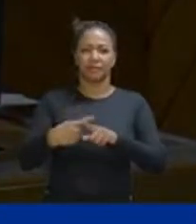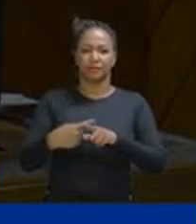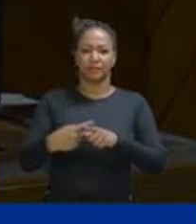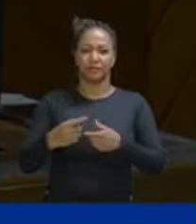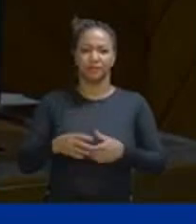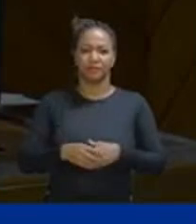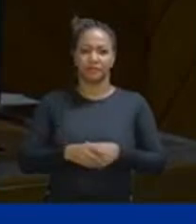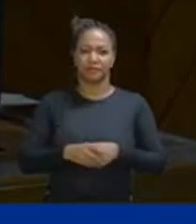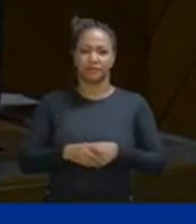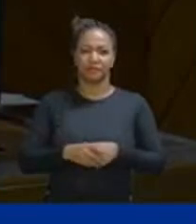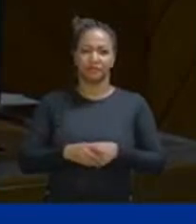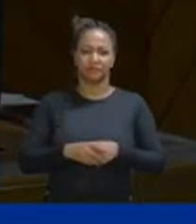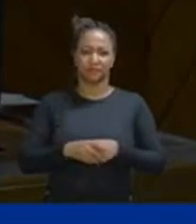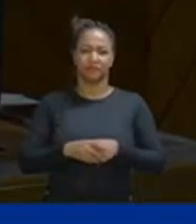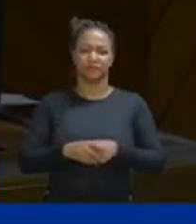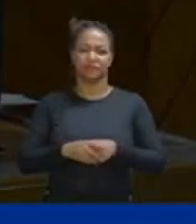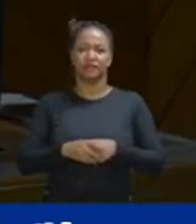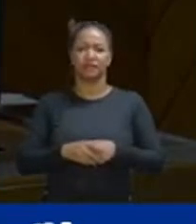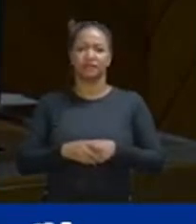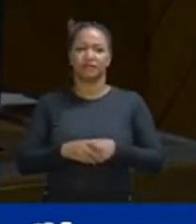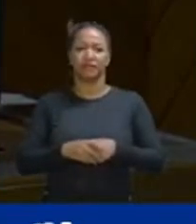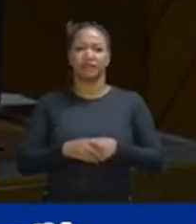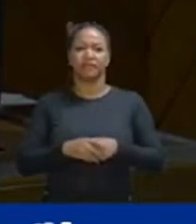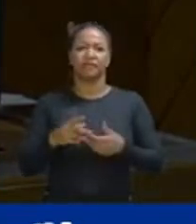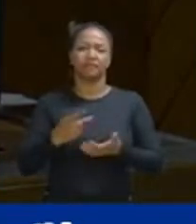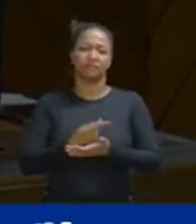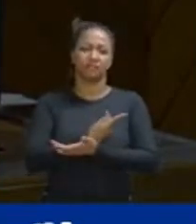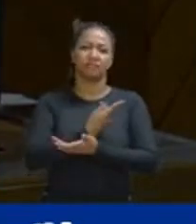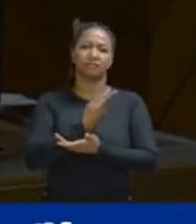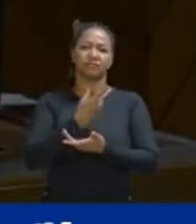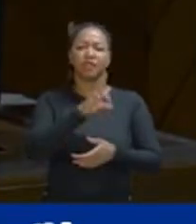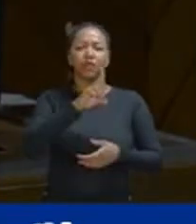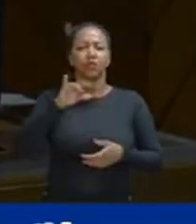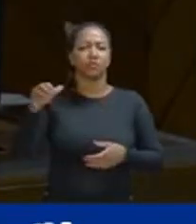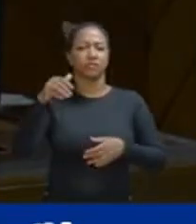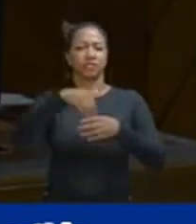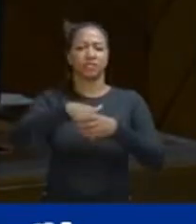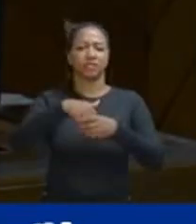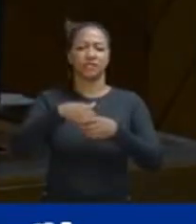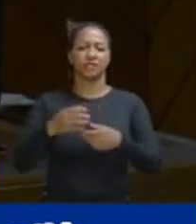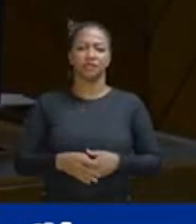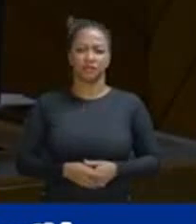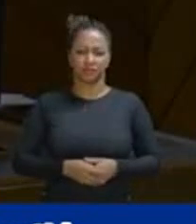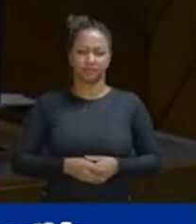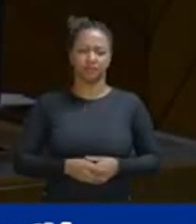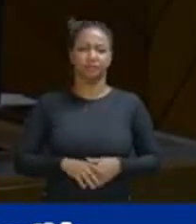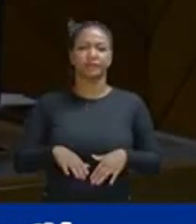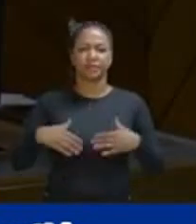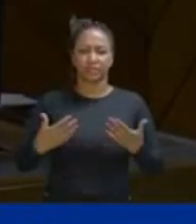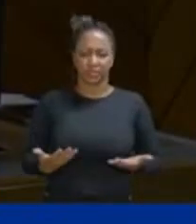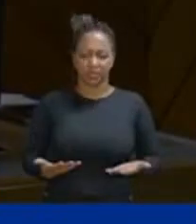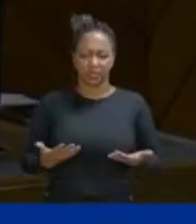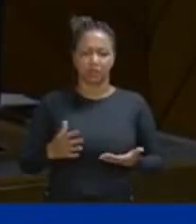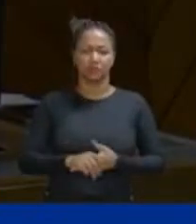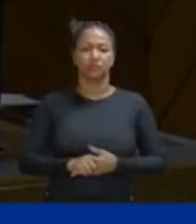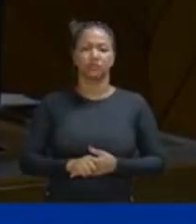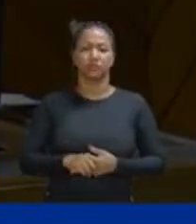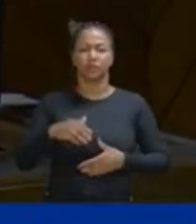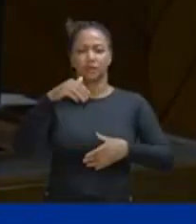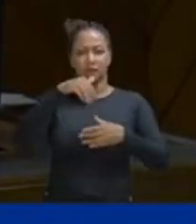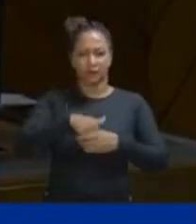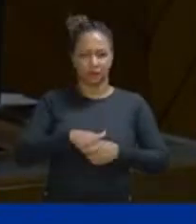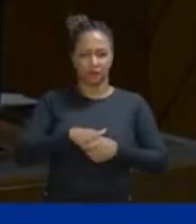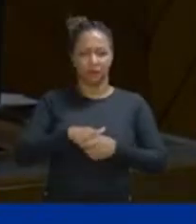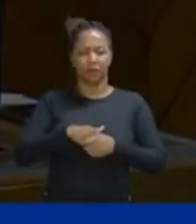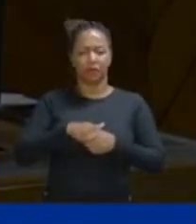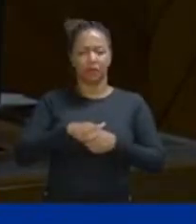se realmente a conversa, o diálogo tivesse ocorrido no dia das eleições. Então, nesse sentido, em voto de